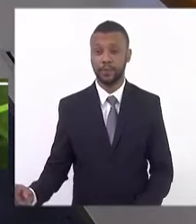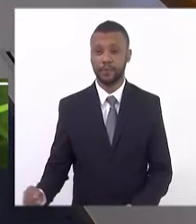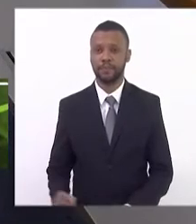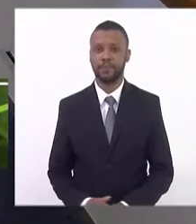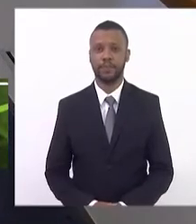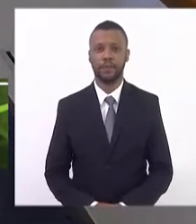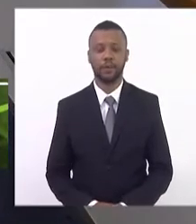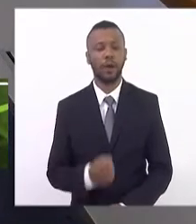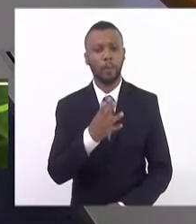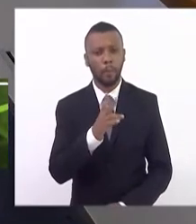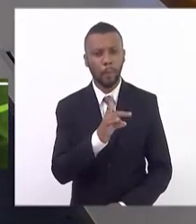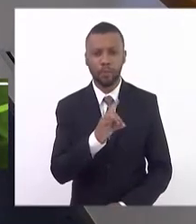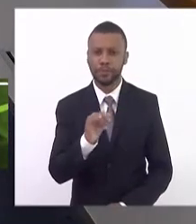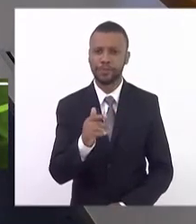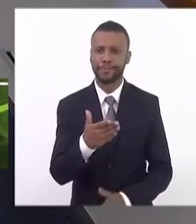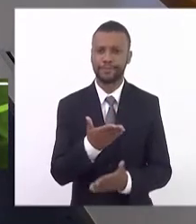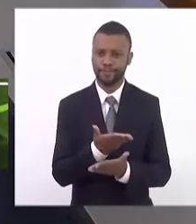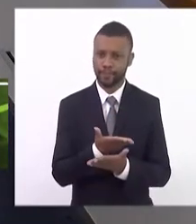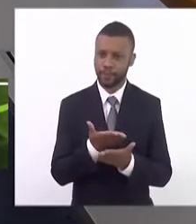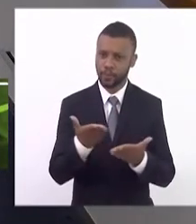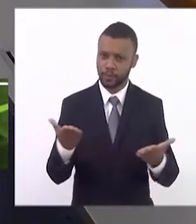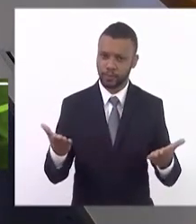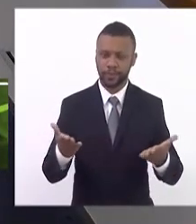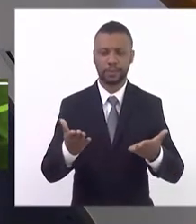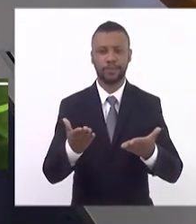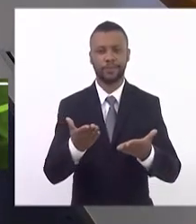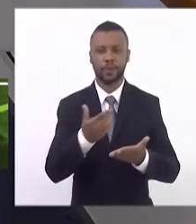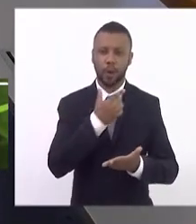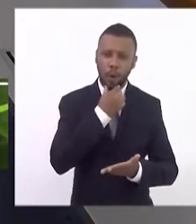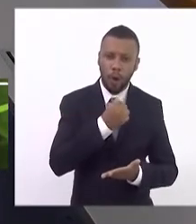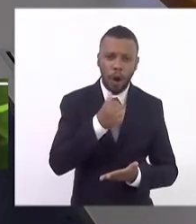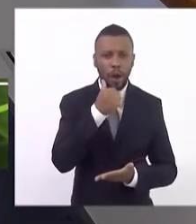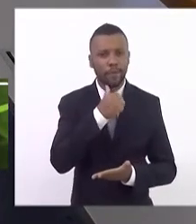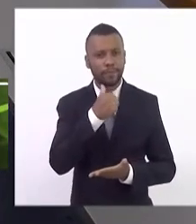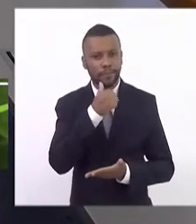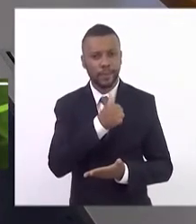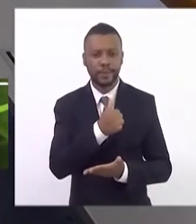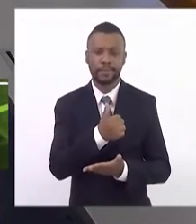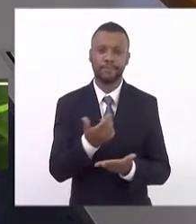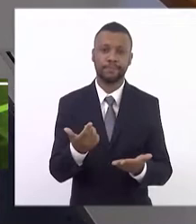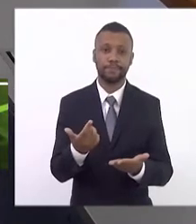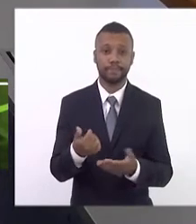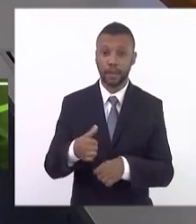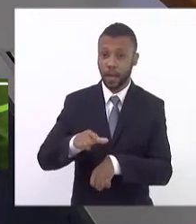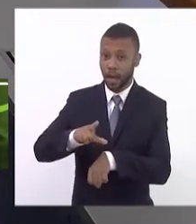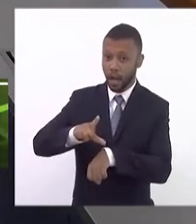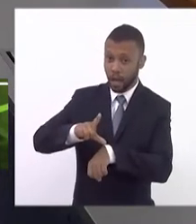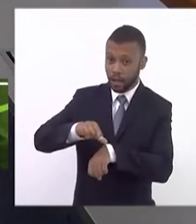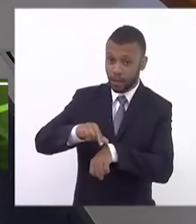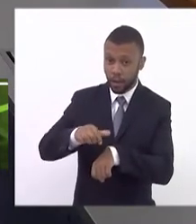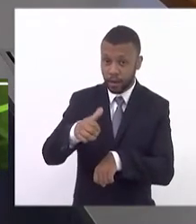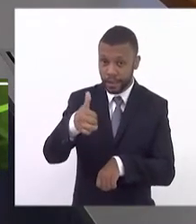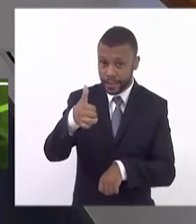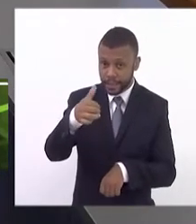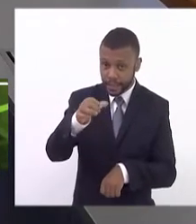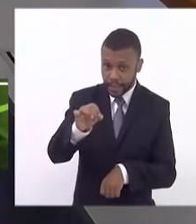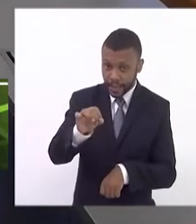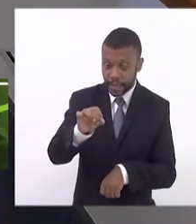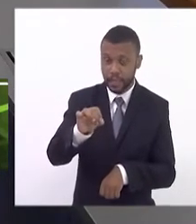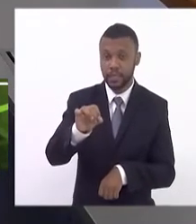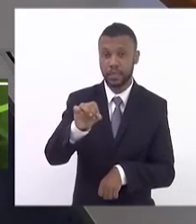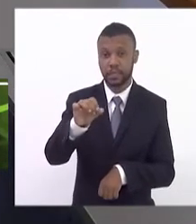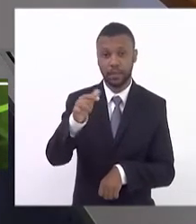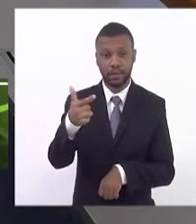Bom dia a todas e todos. Às 10 horas e